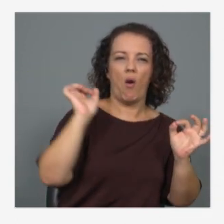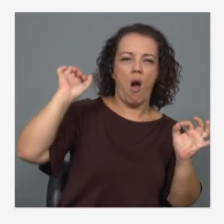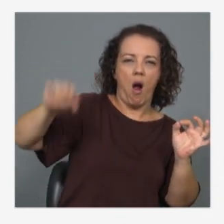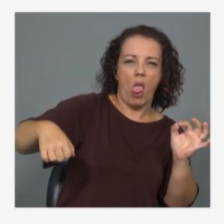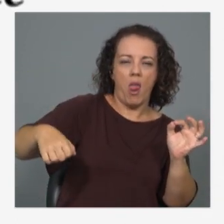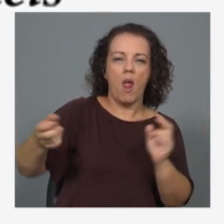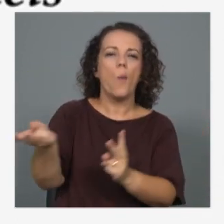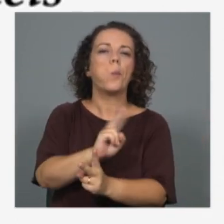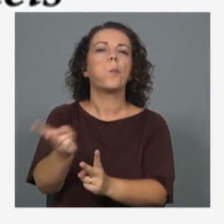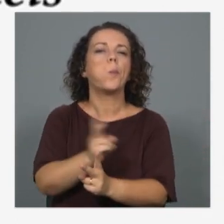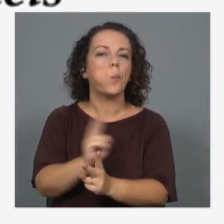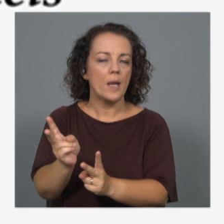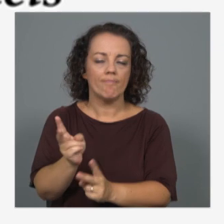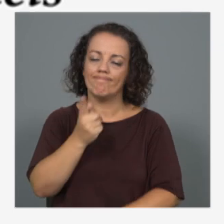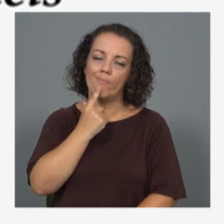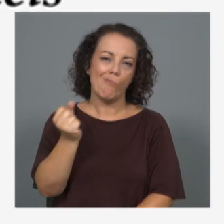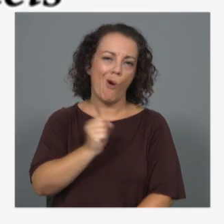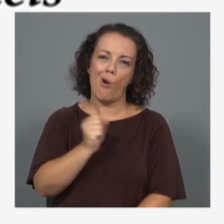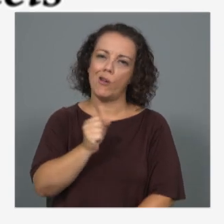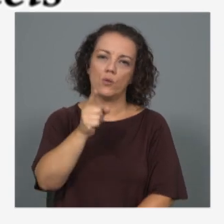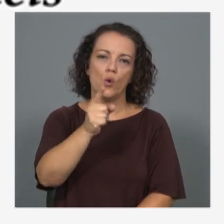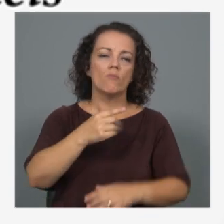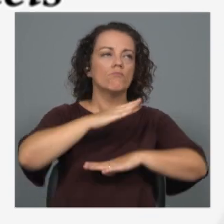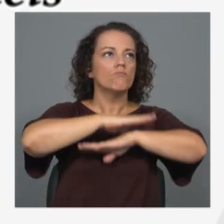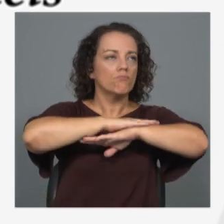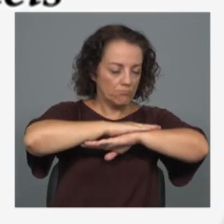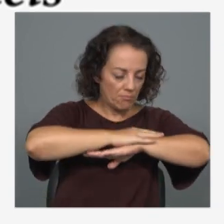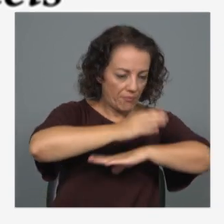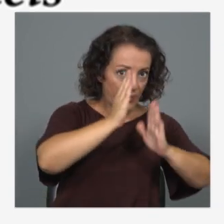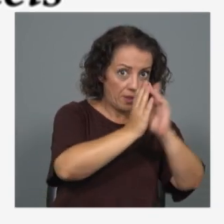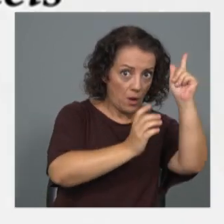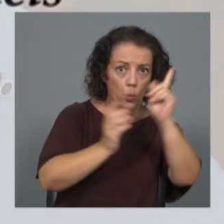despreza o outro. Não podeis servir a Deus e ao dinheiro.